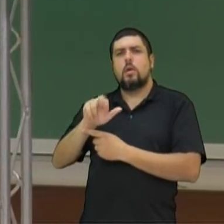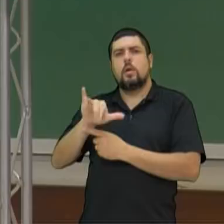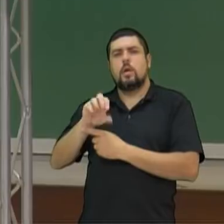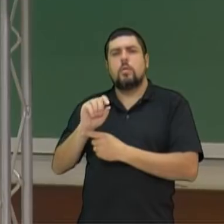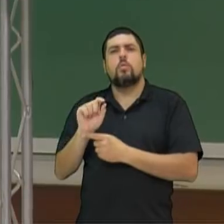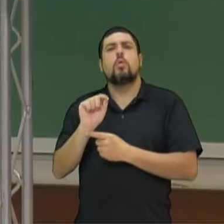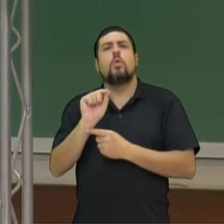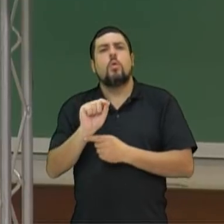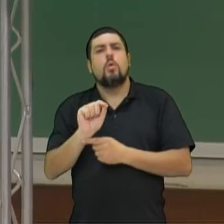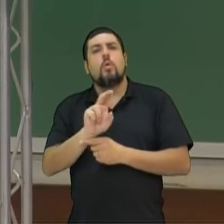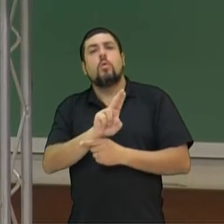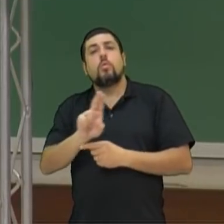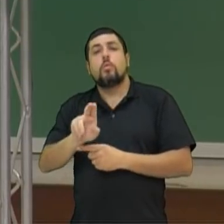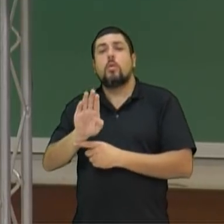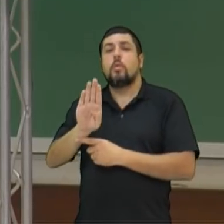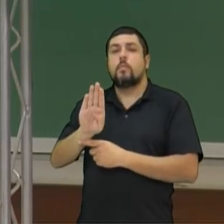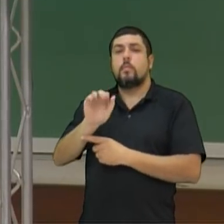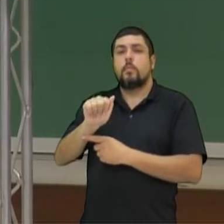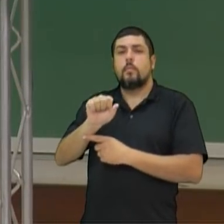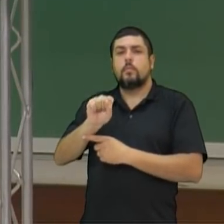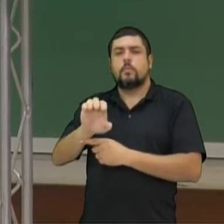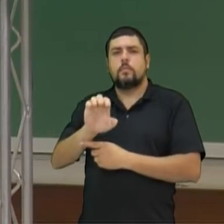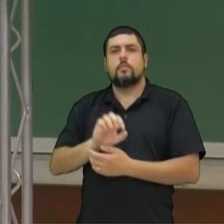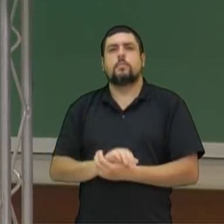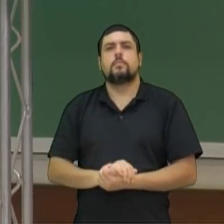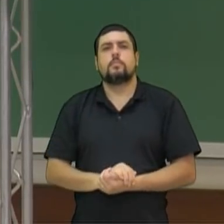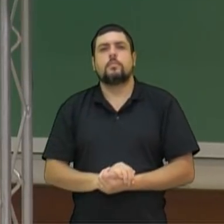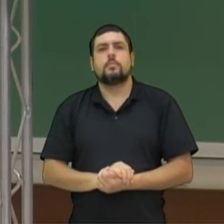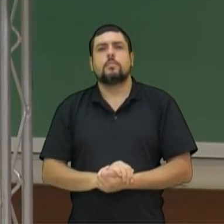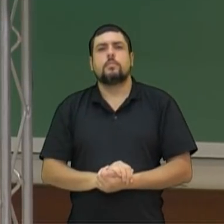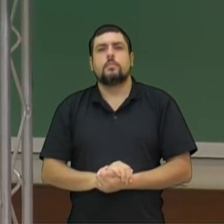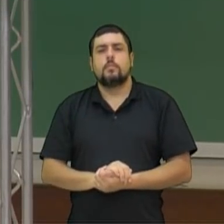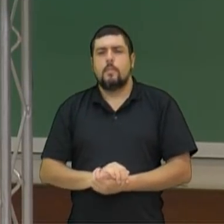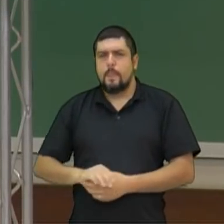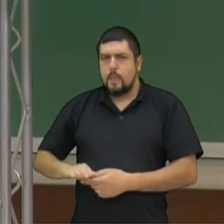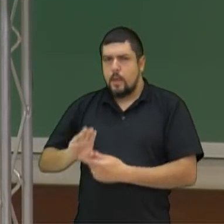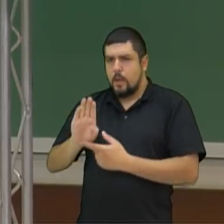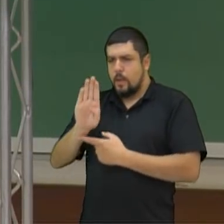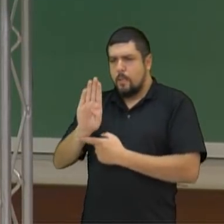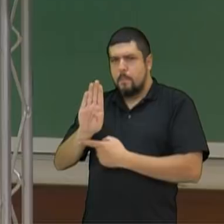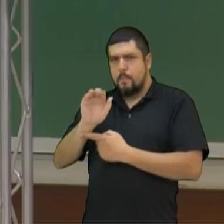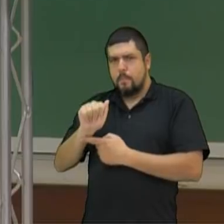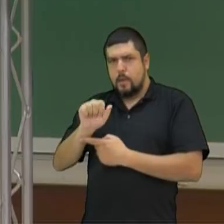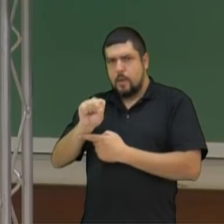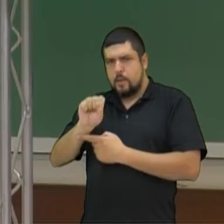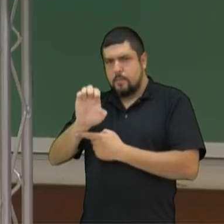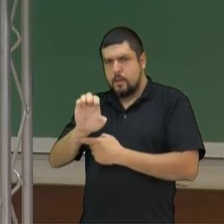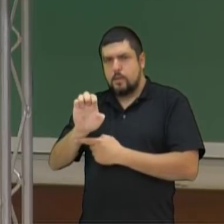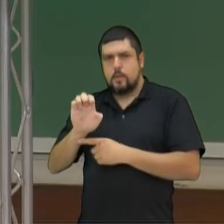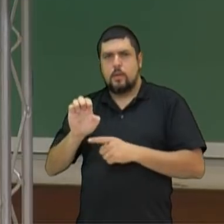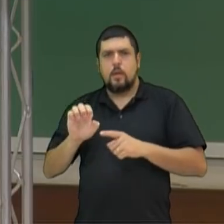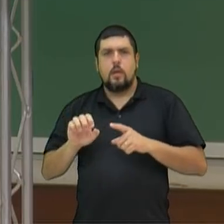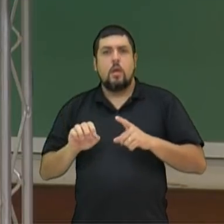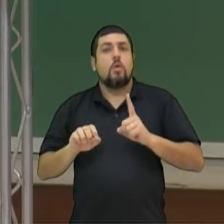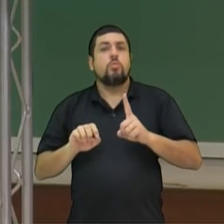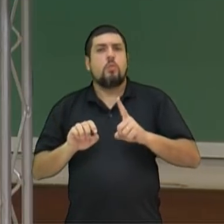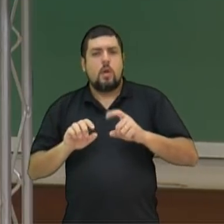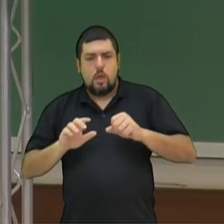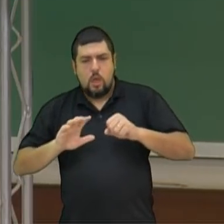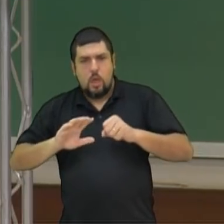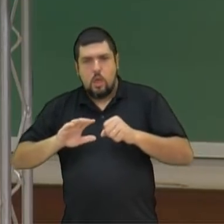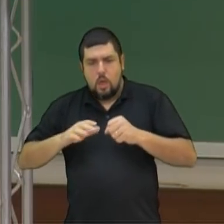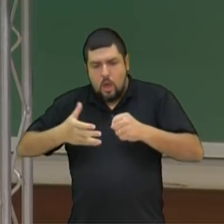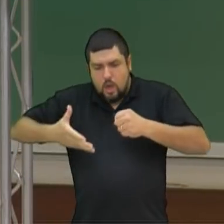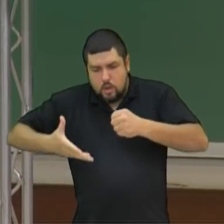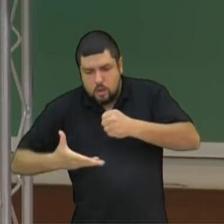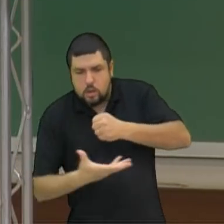de bases. Quando nós vamos falar bases, eu não quero que vocês imaginem algo que está embaixo,